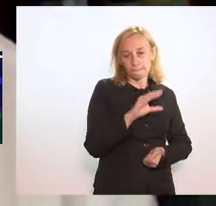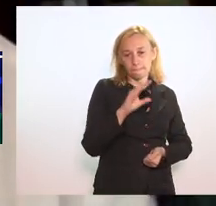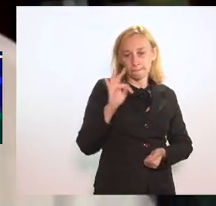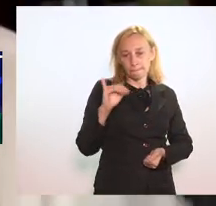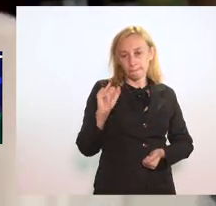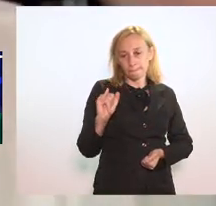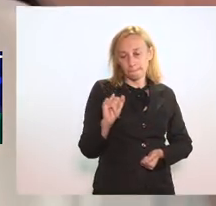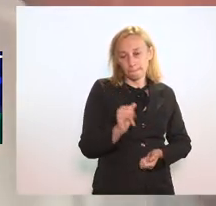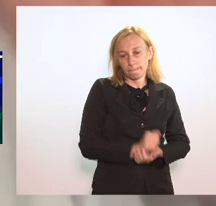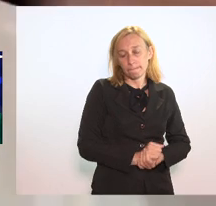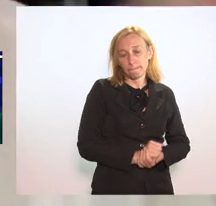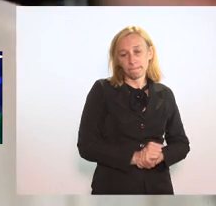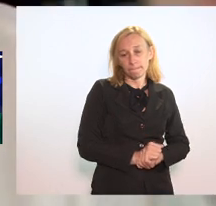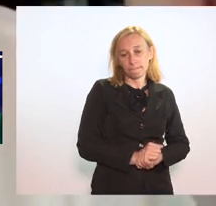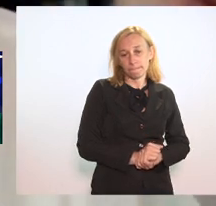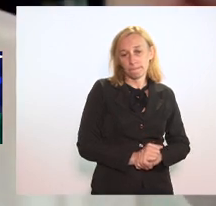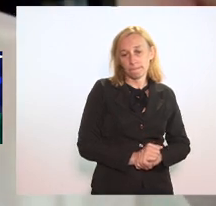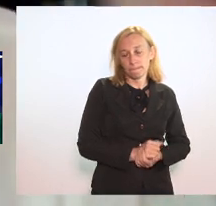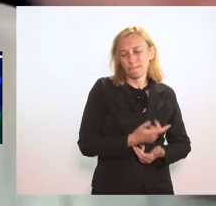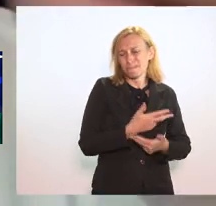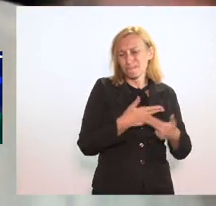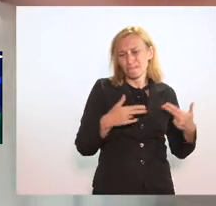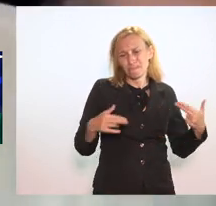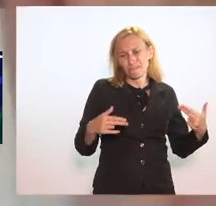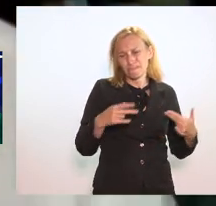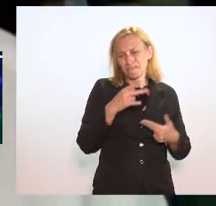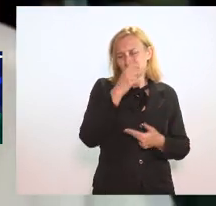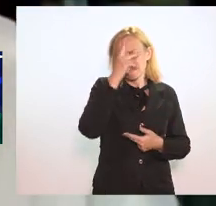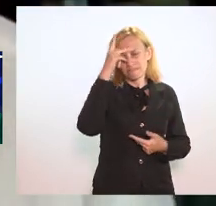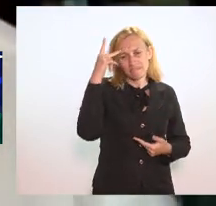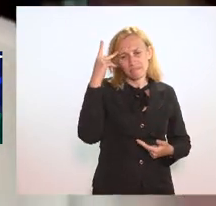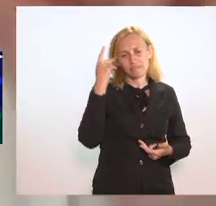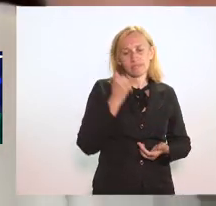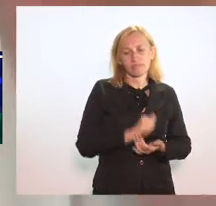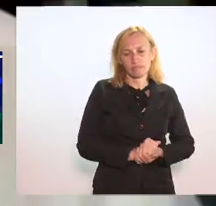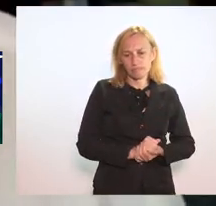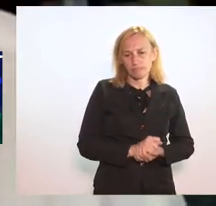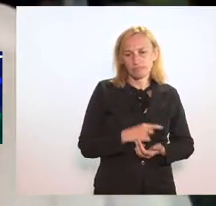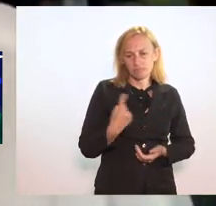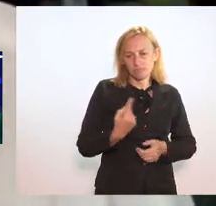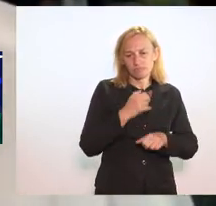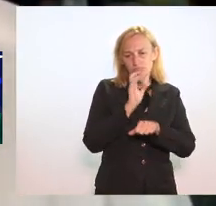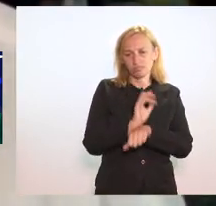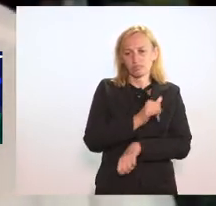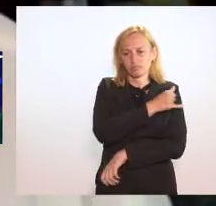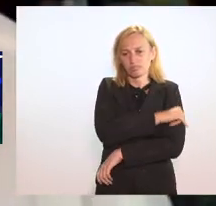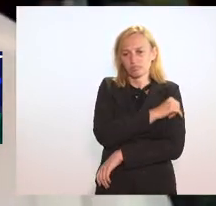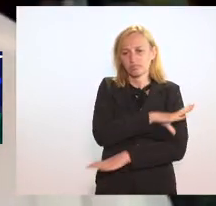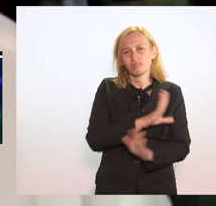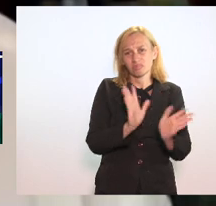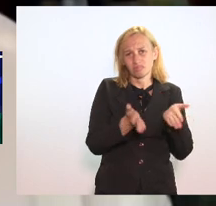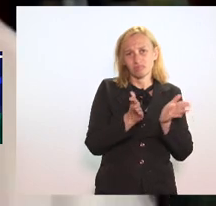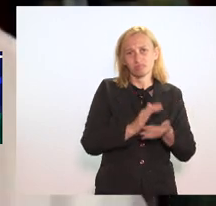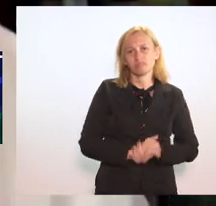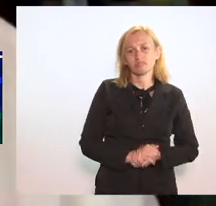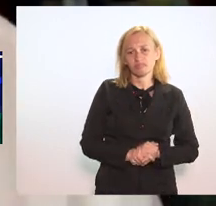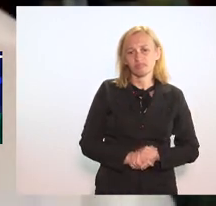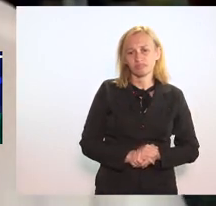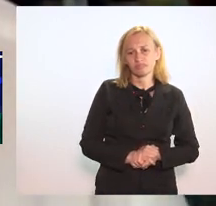infelizmente centenas de irmãos e irmãs no nosso Estado do Rio de Janeiro que hoje